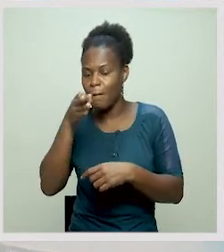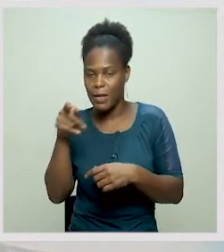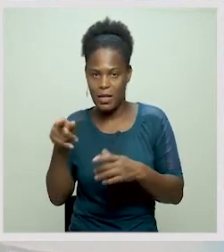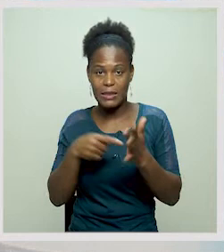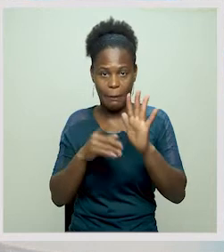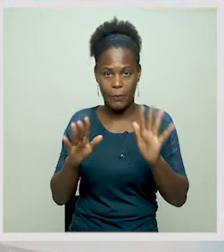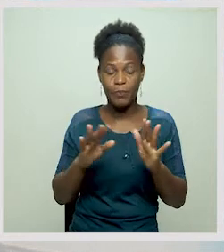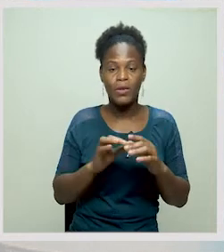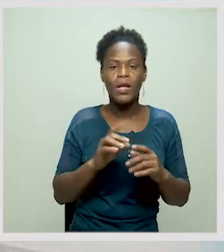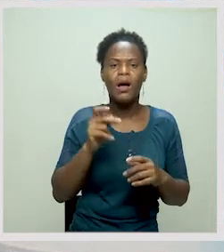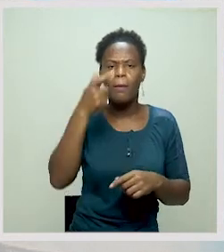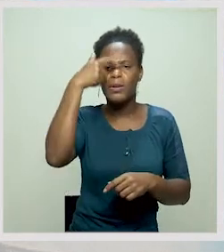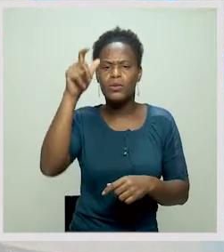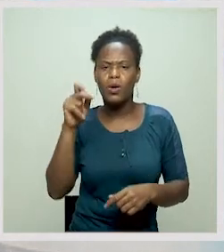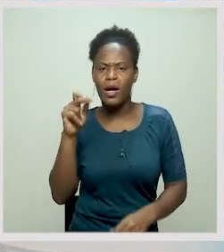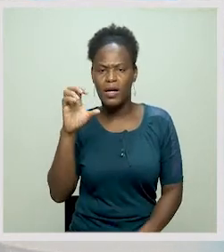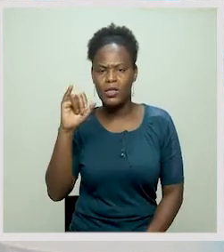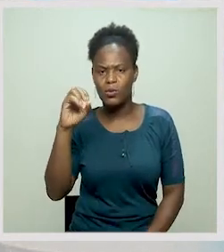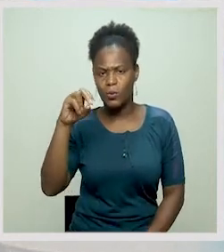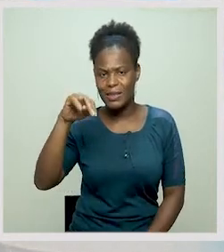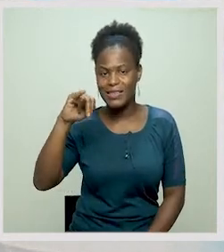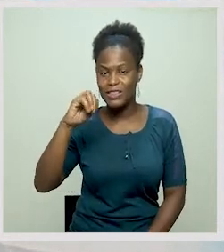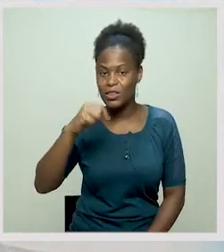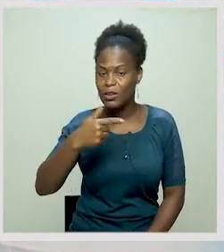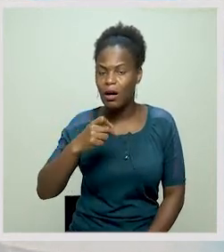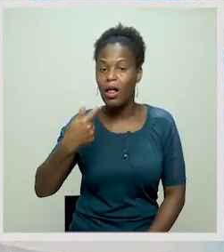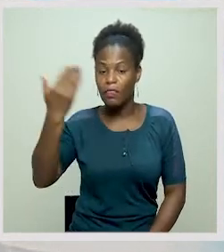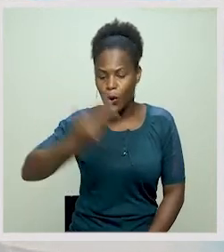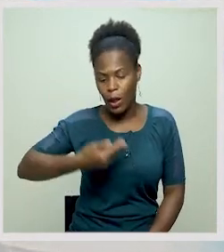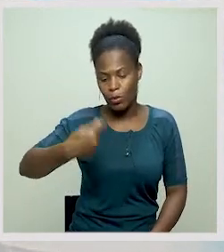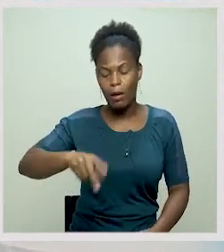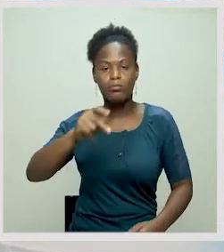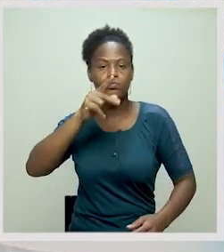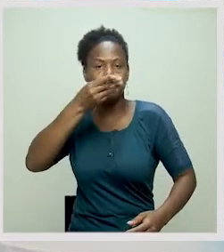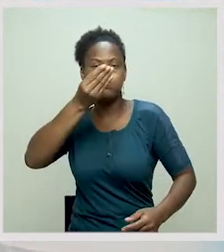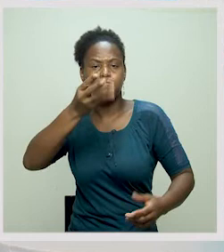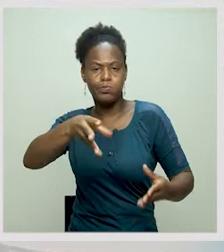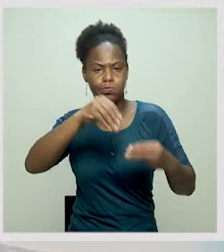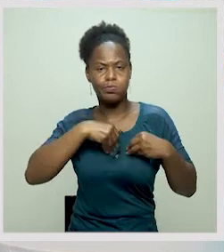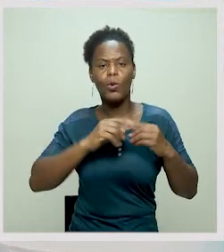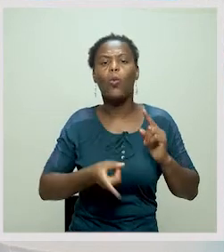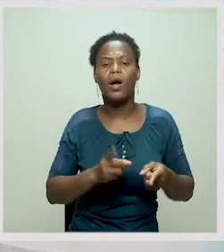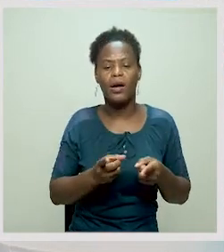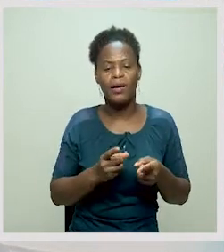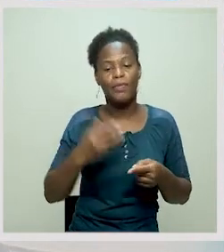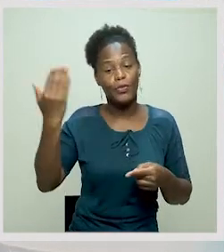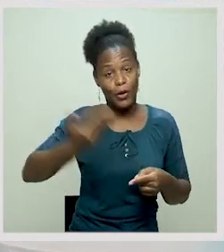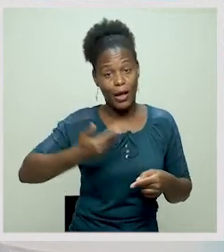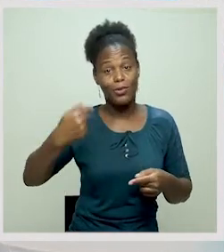o acionista tem direito a receber? Tem direito a receber